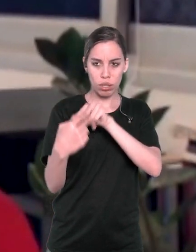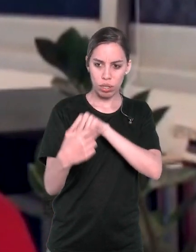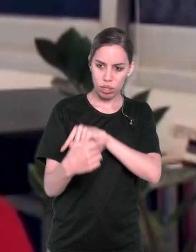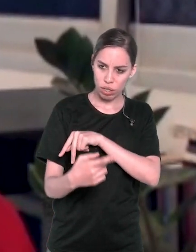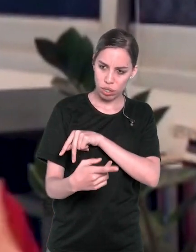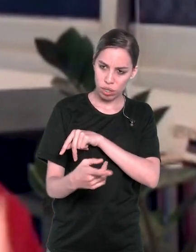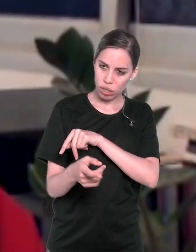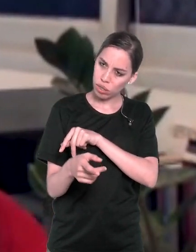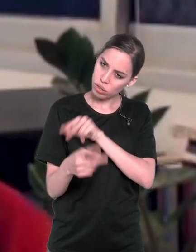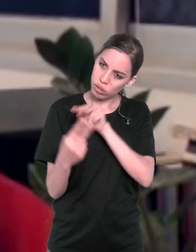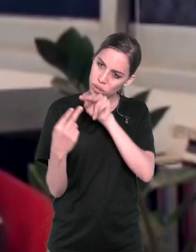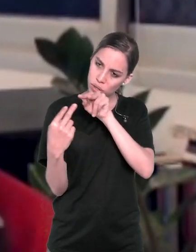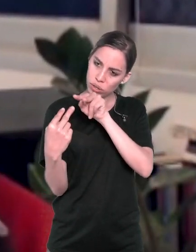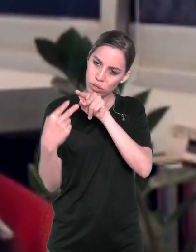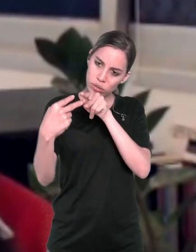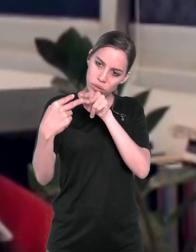né?